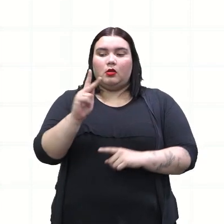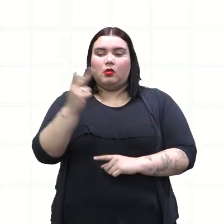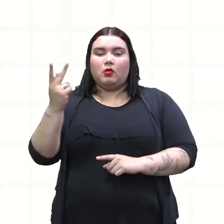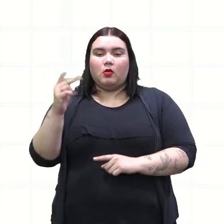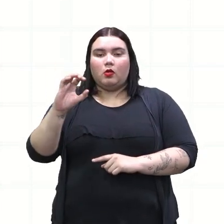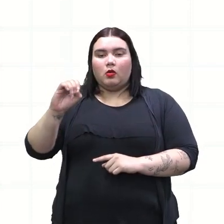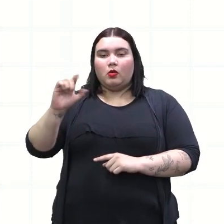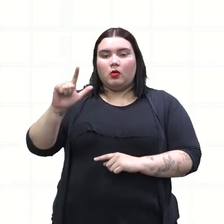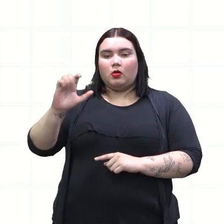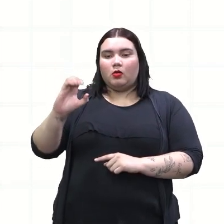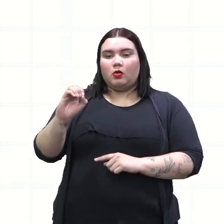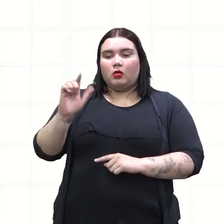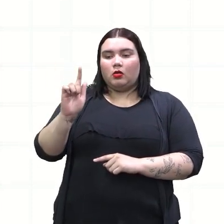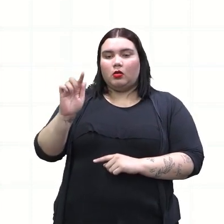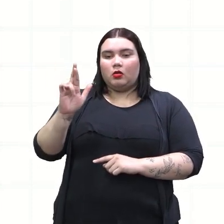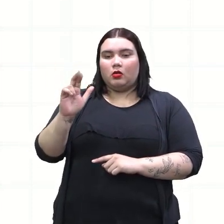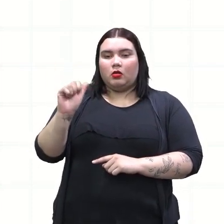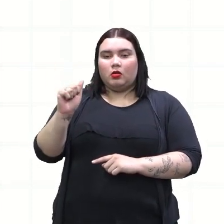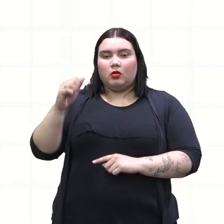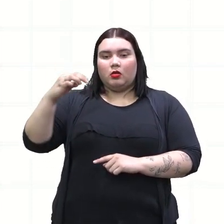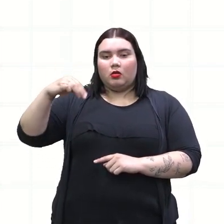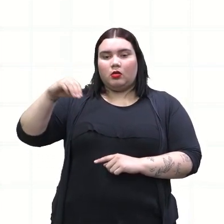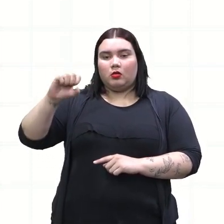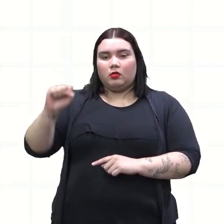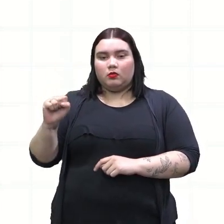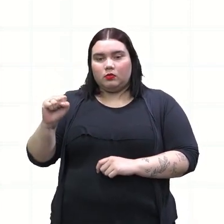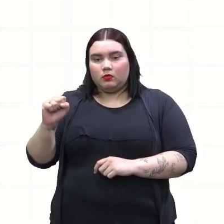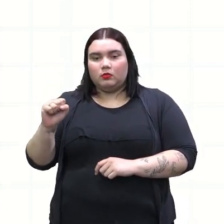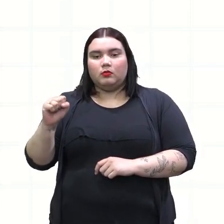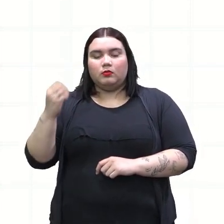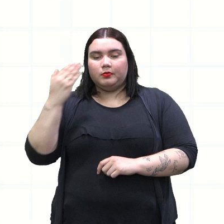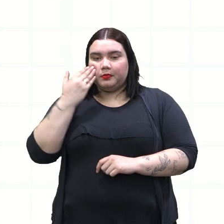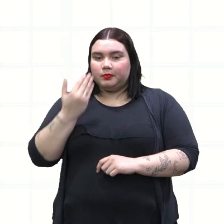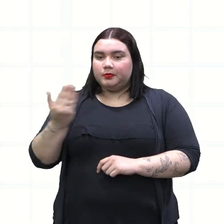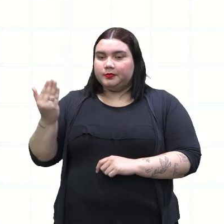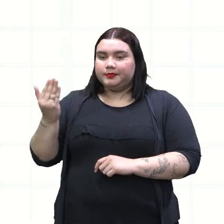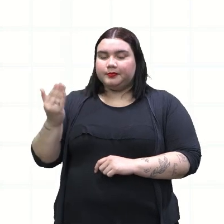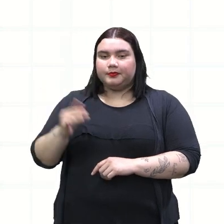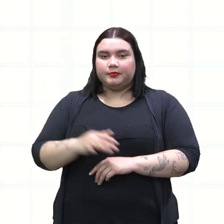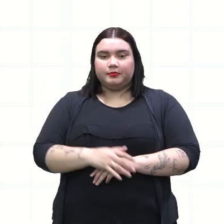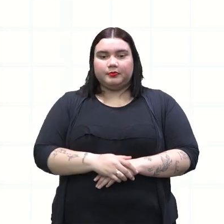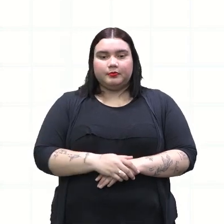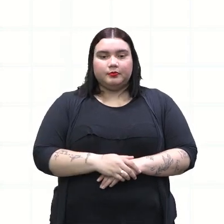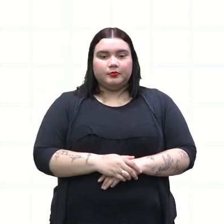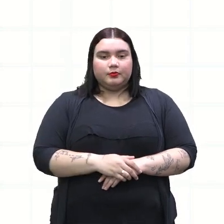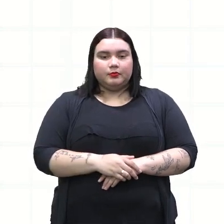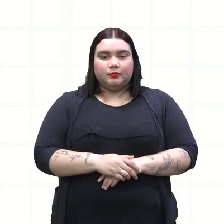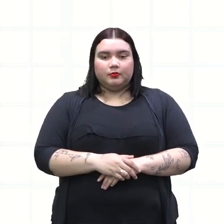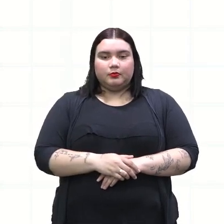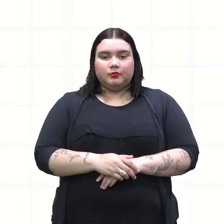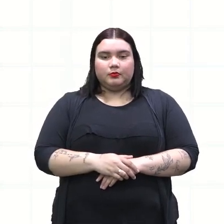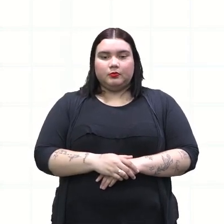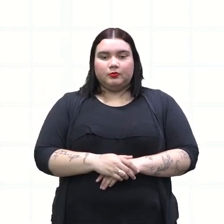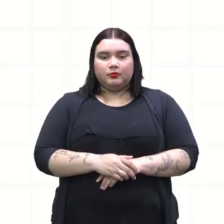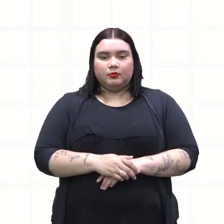holograms. Holograms. Então, coloco aqui o meu complemento, que é holograms.